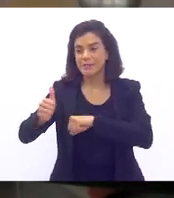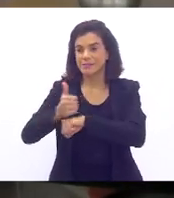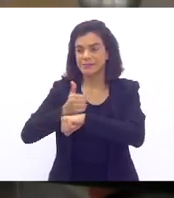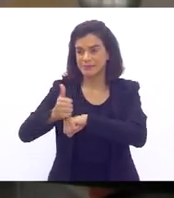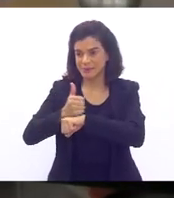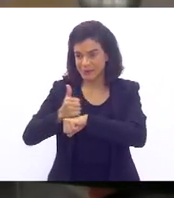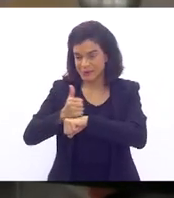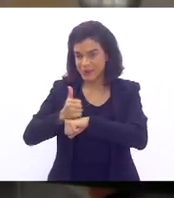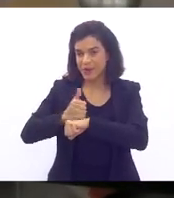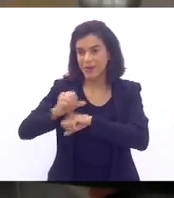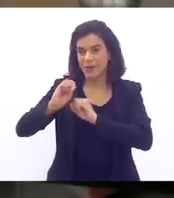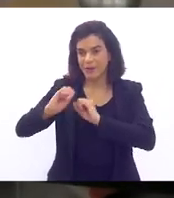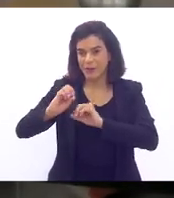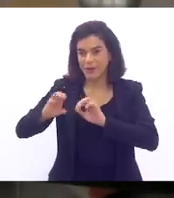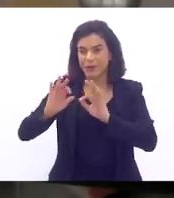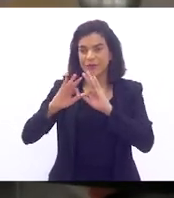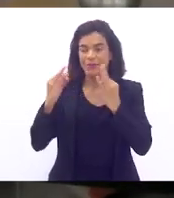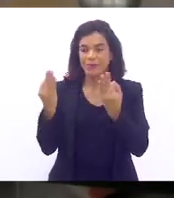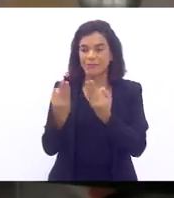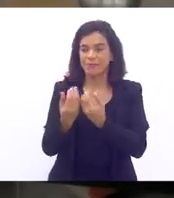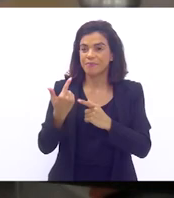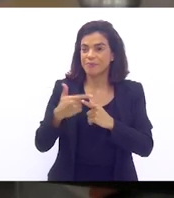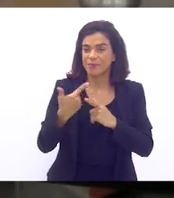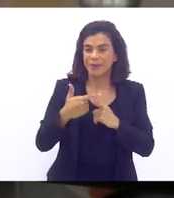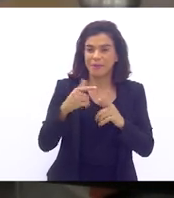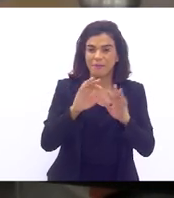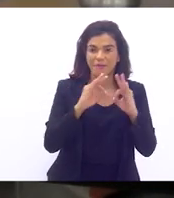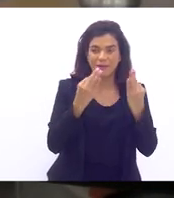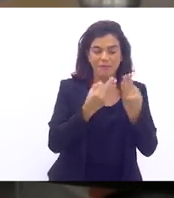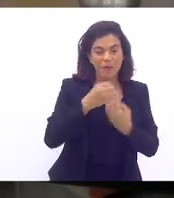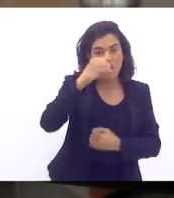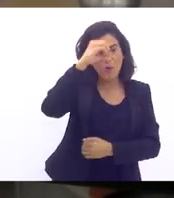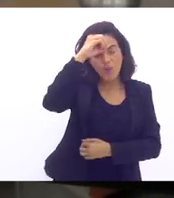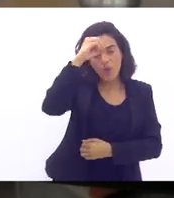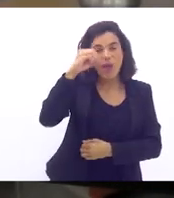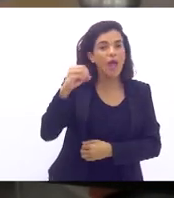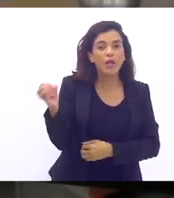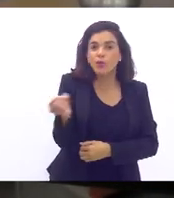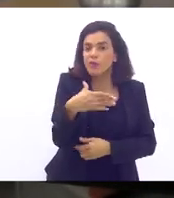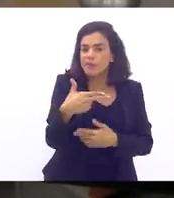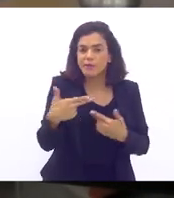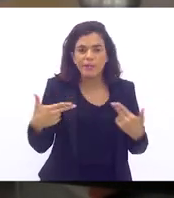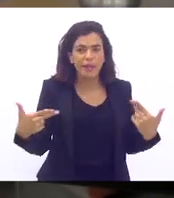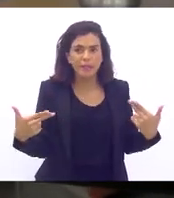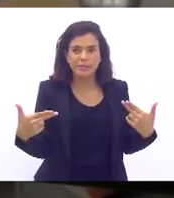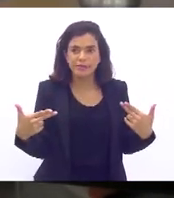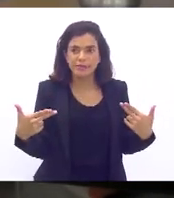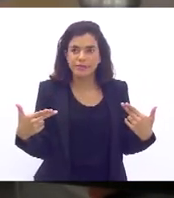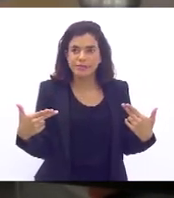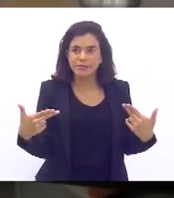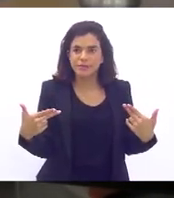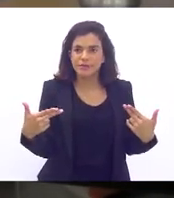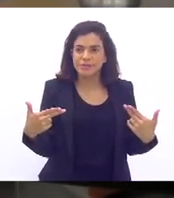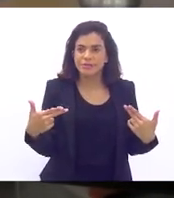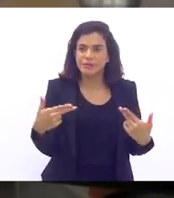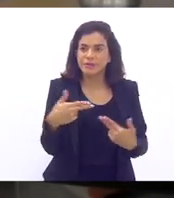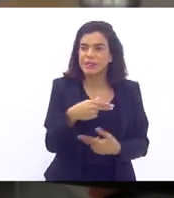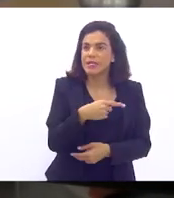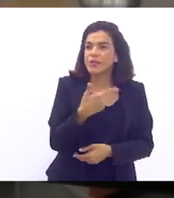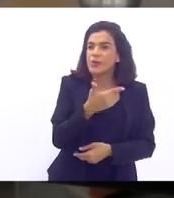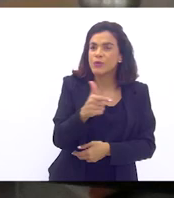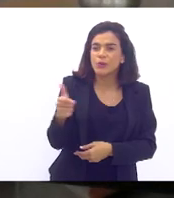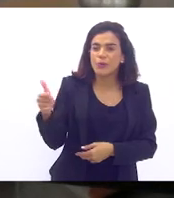a educação familiar porque para os pais que são leigos é algo tudo muito novo Eles não têm a parte técnica